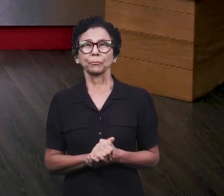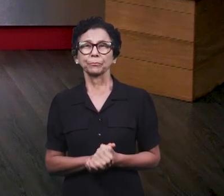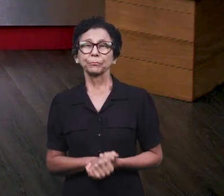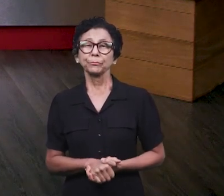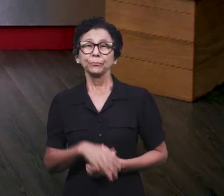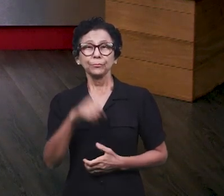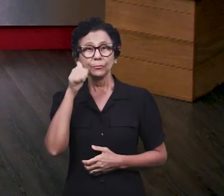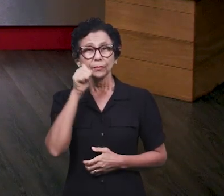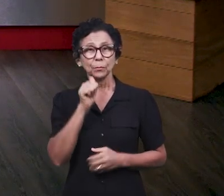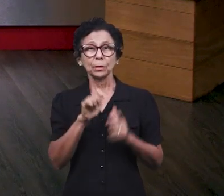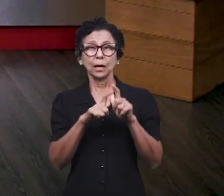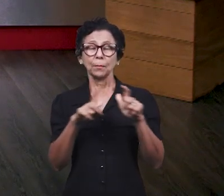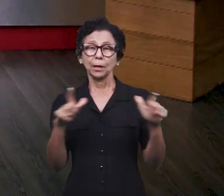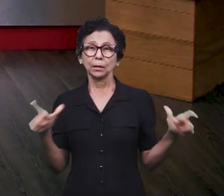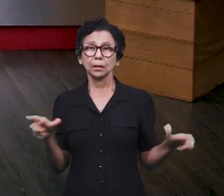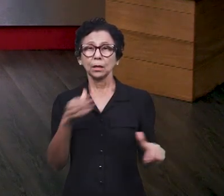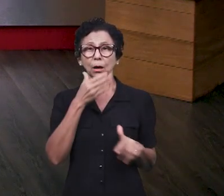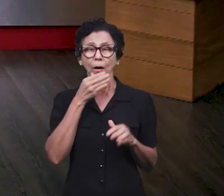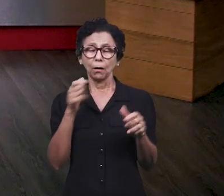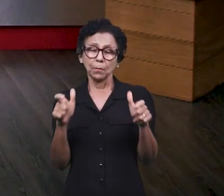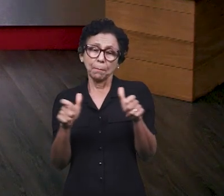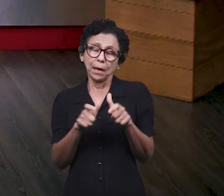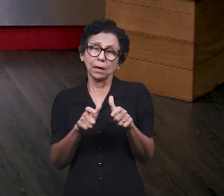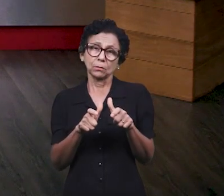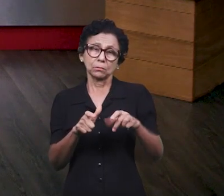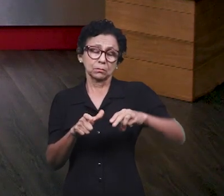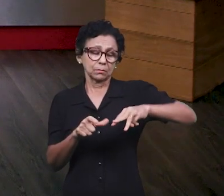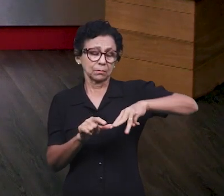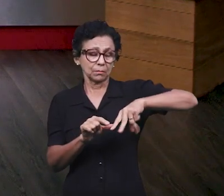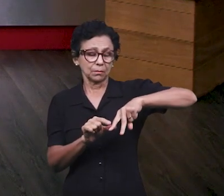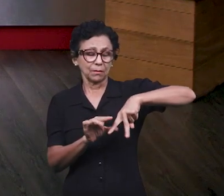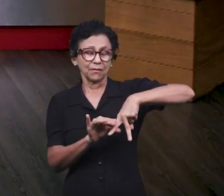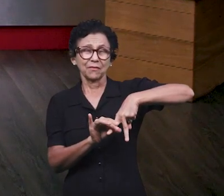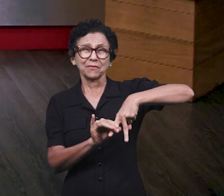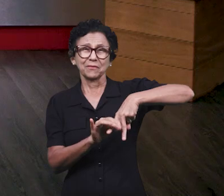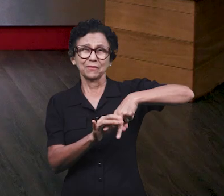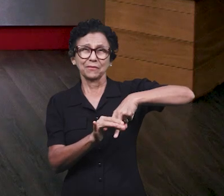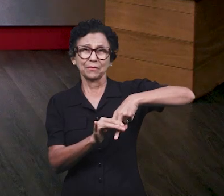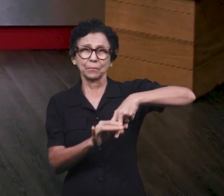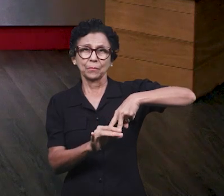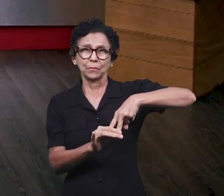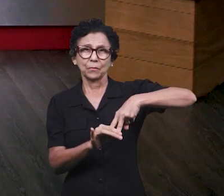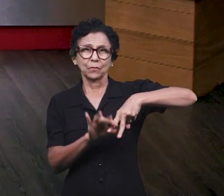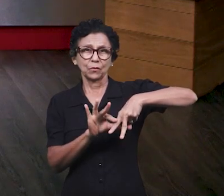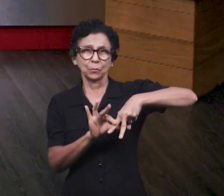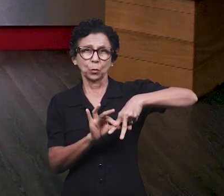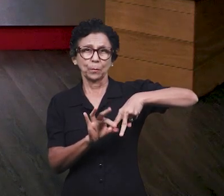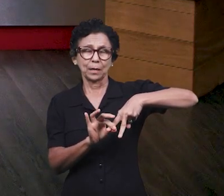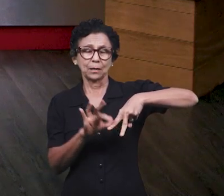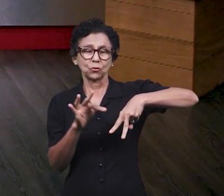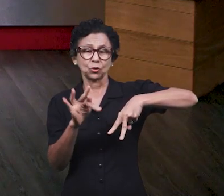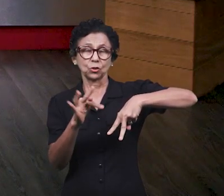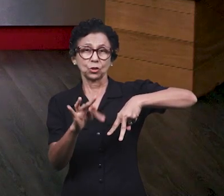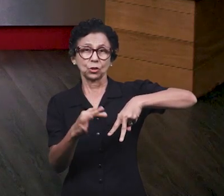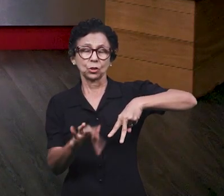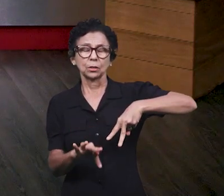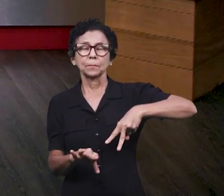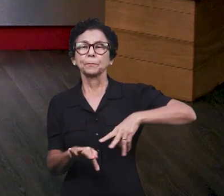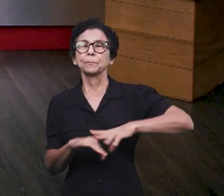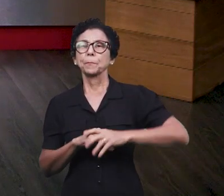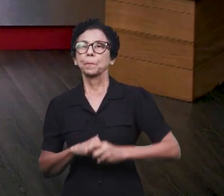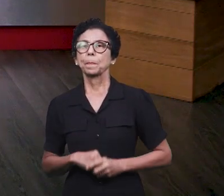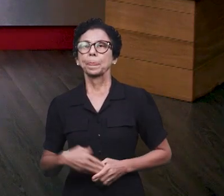menos homens recebem este diagnóstico. Além disso, esses critérios não avaliam sintomas importantes